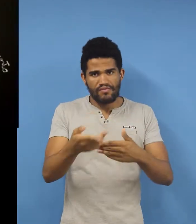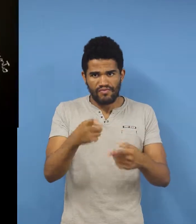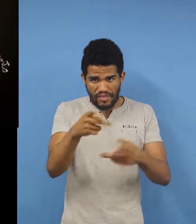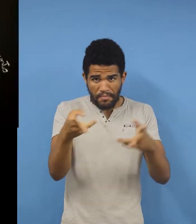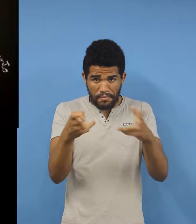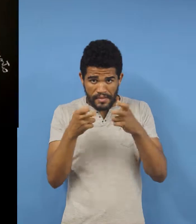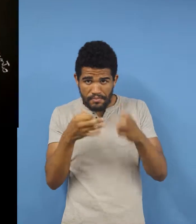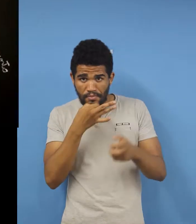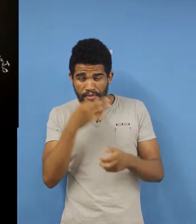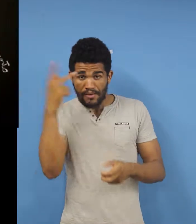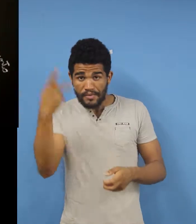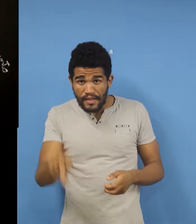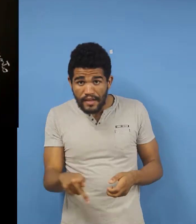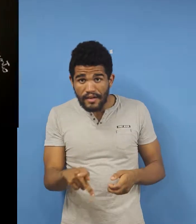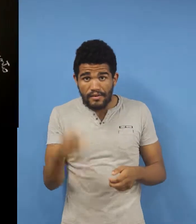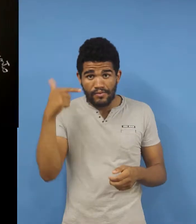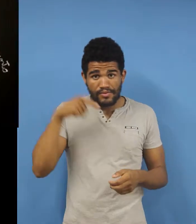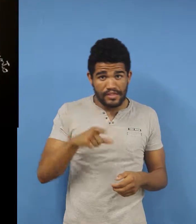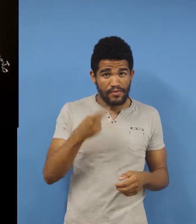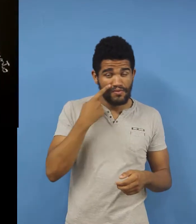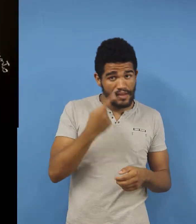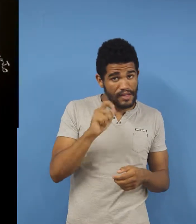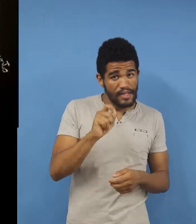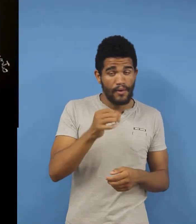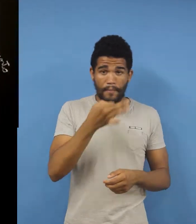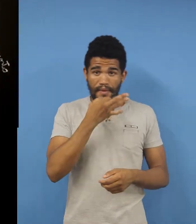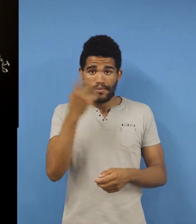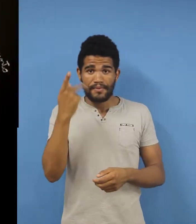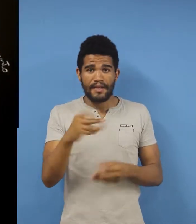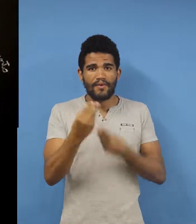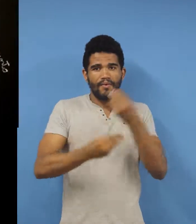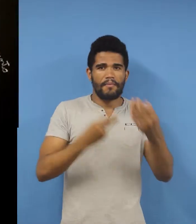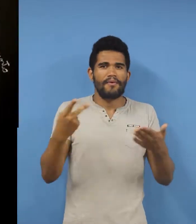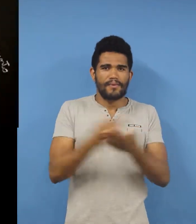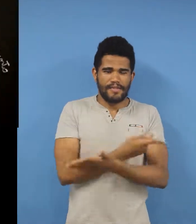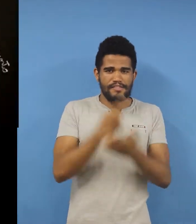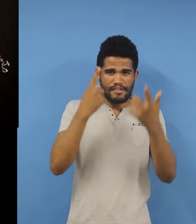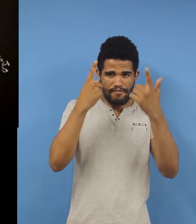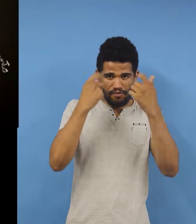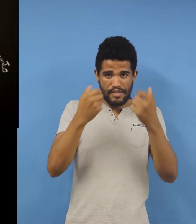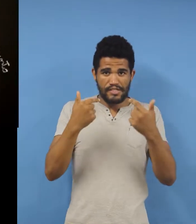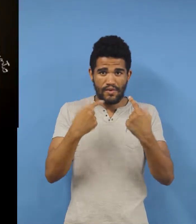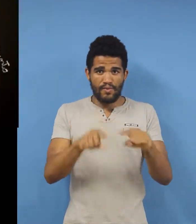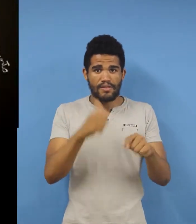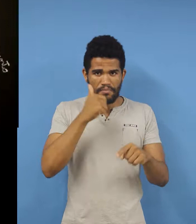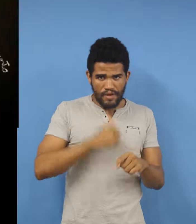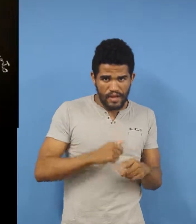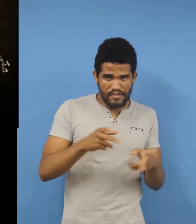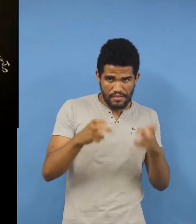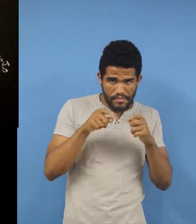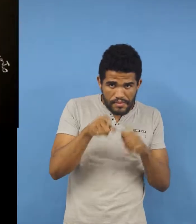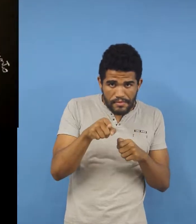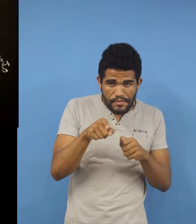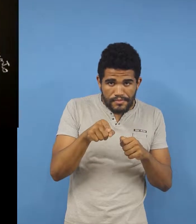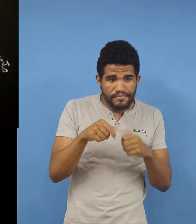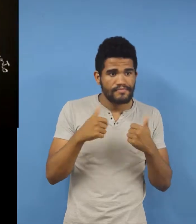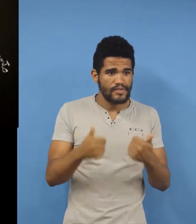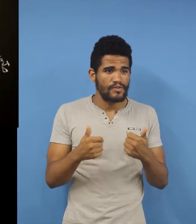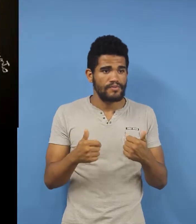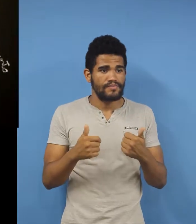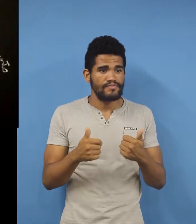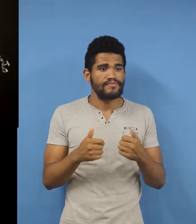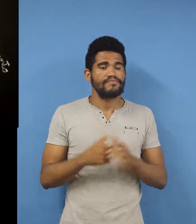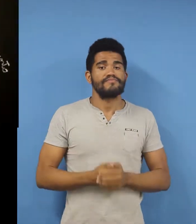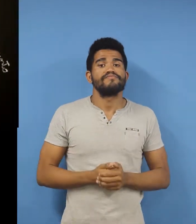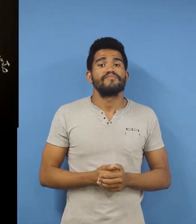de acabar com a violência ou combater a violência contra a mulher. Conseguiu enxergar a opinião dela? Conseguiu enxergar o ponto de vista dela sobre a questão